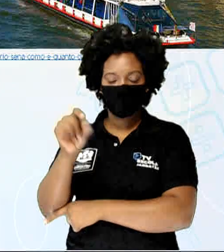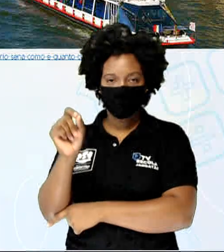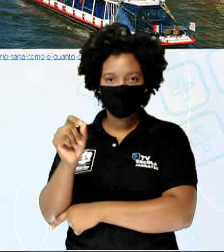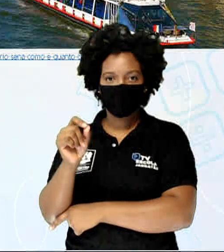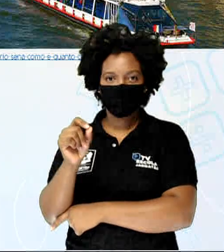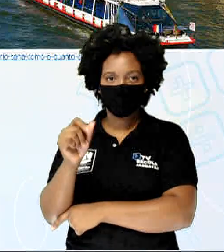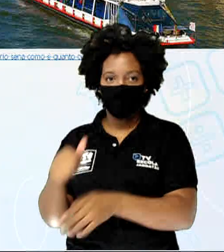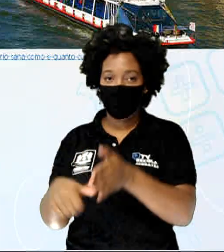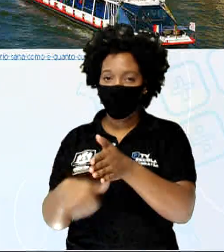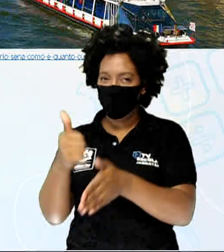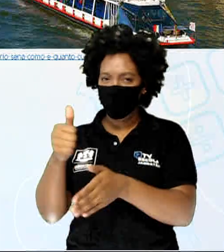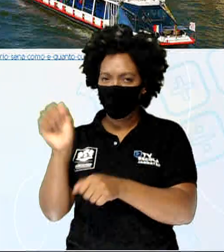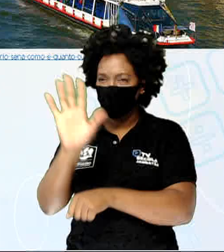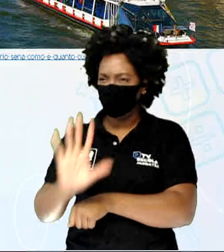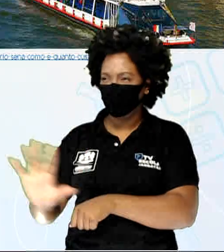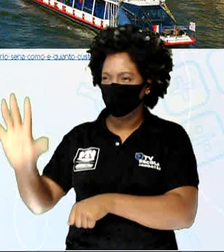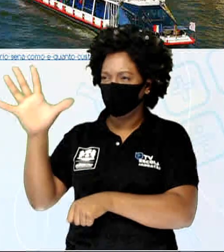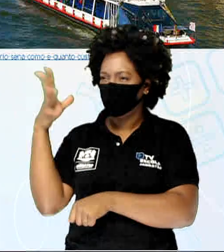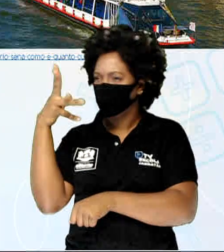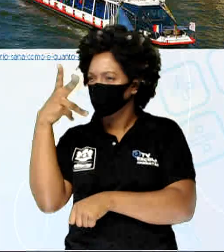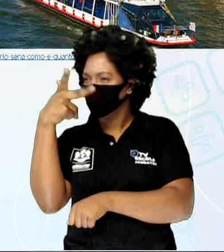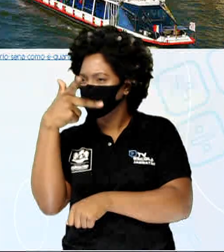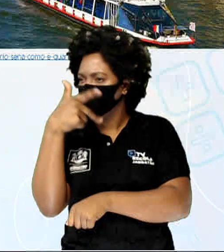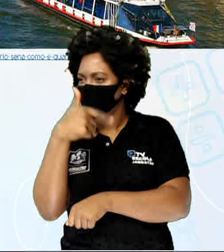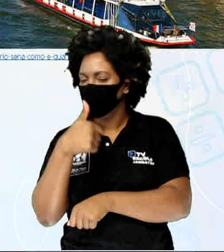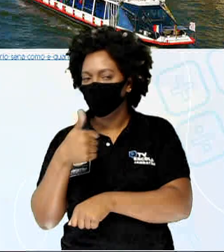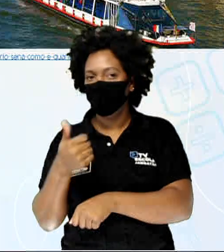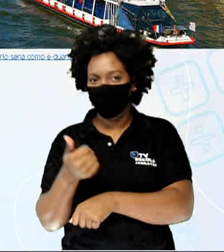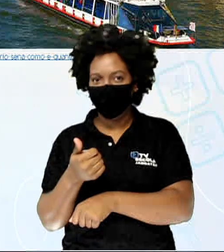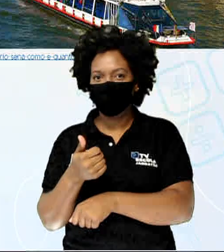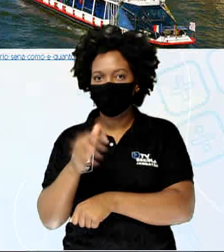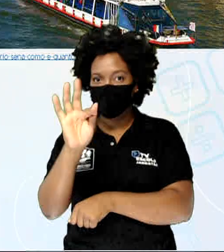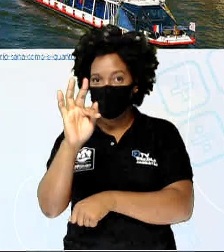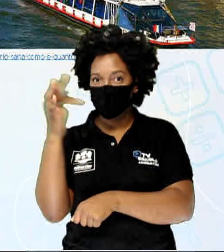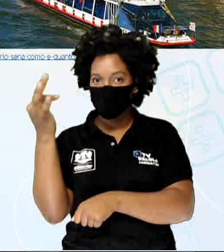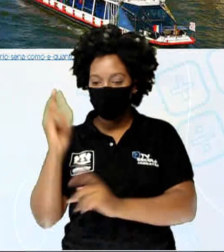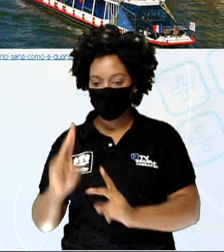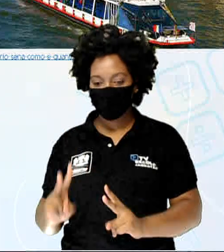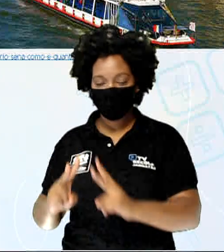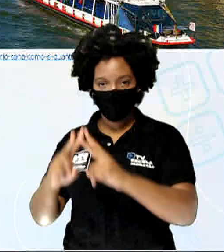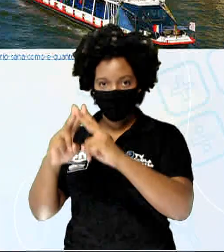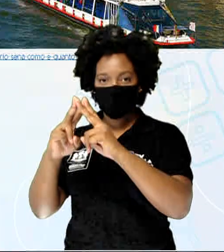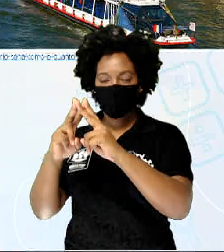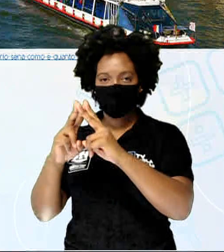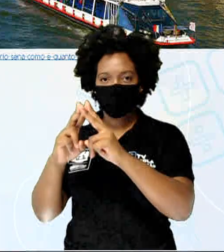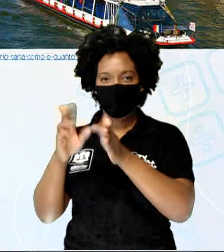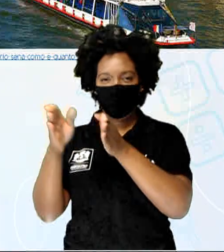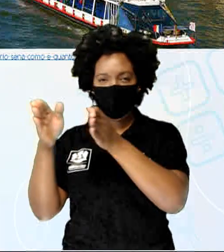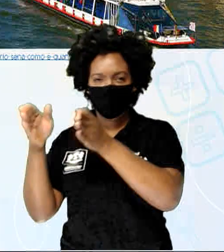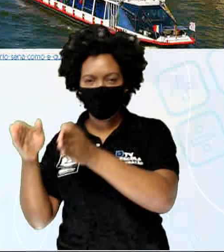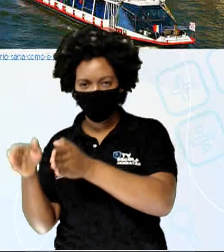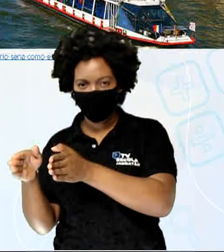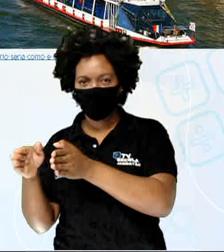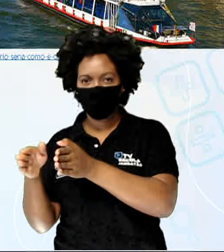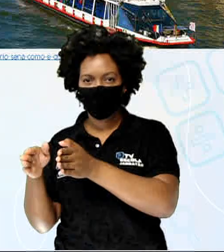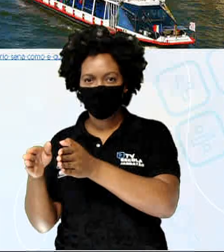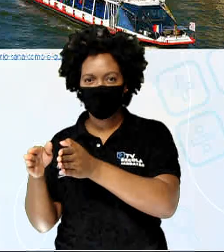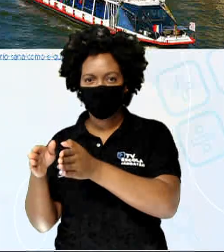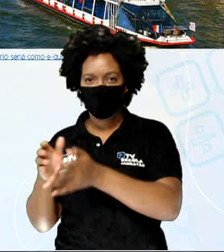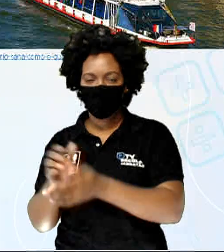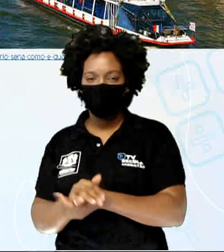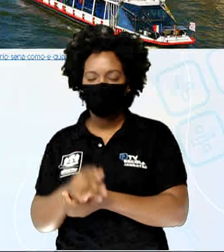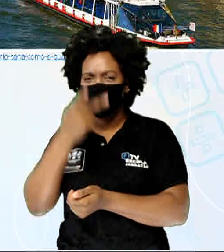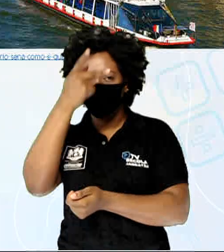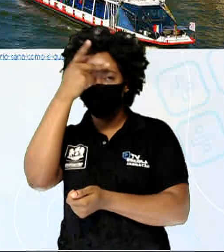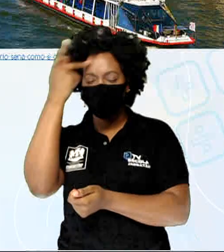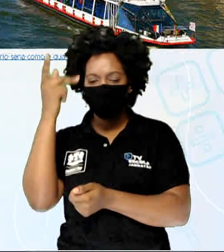muito bonita, né, de um ponto muito turístico aí da França, que é a Torre Eiffel. E aqui do lado a gente vai ter, né,